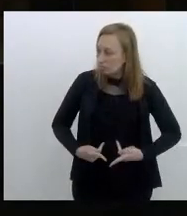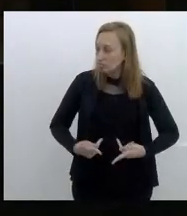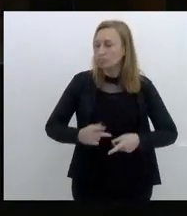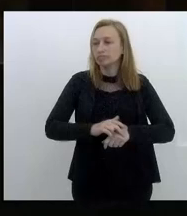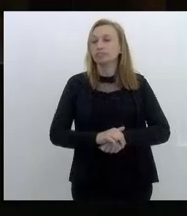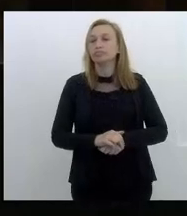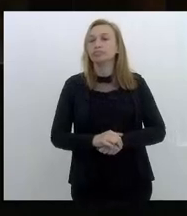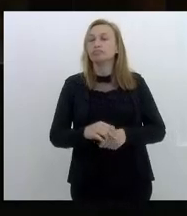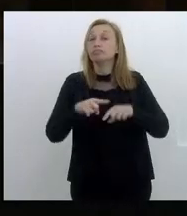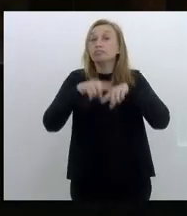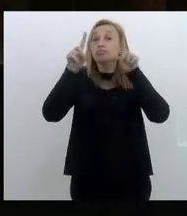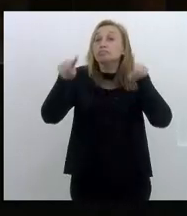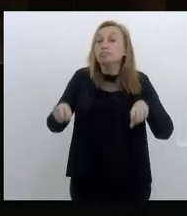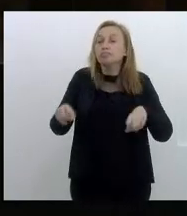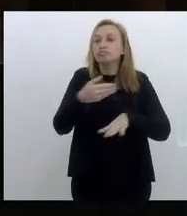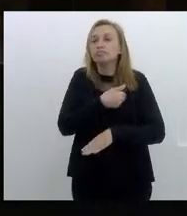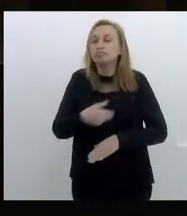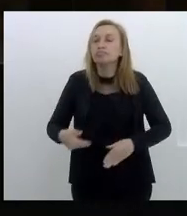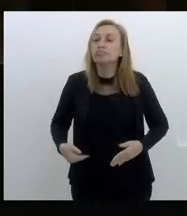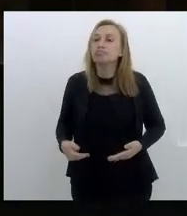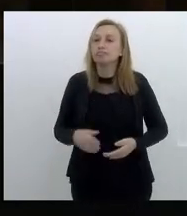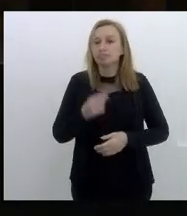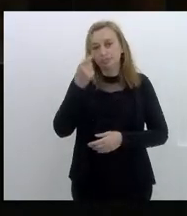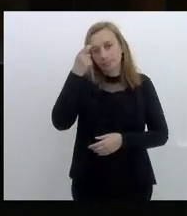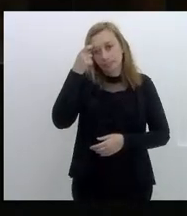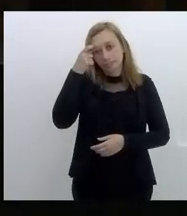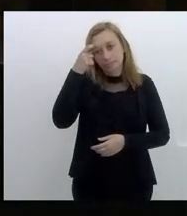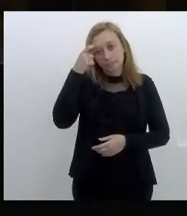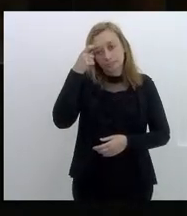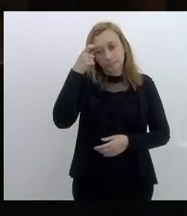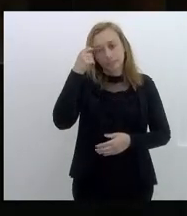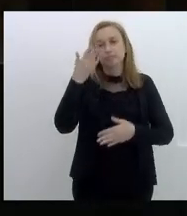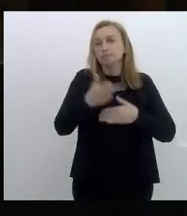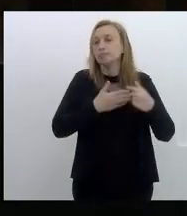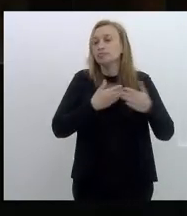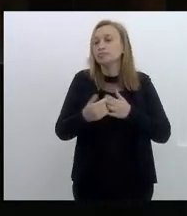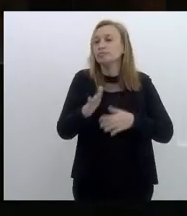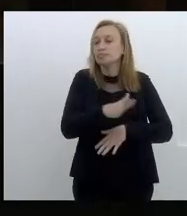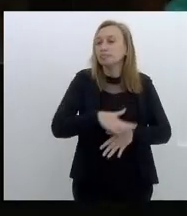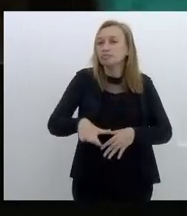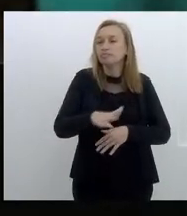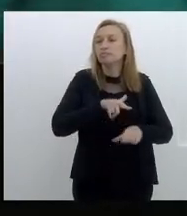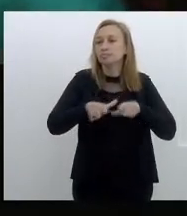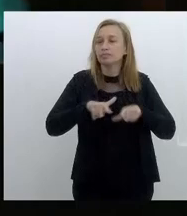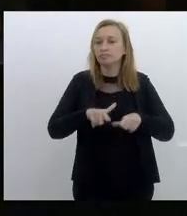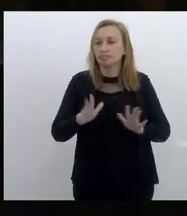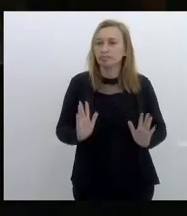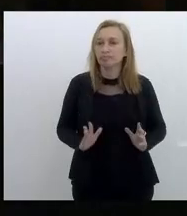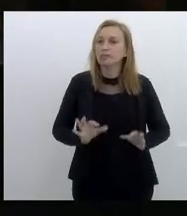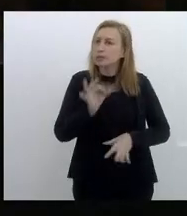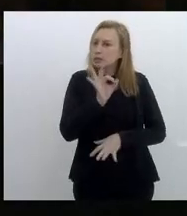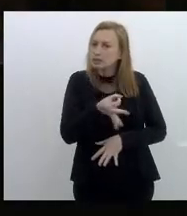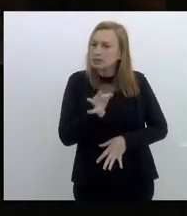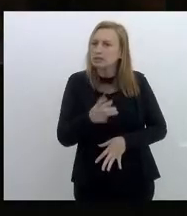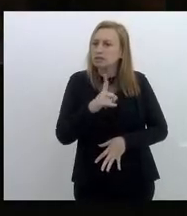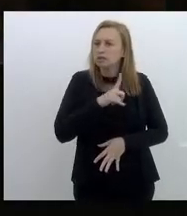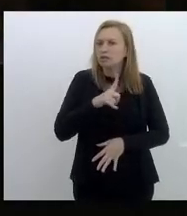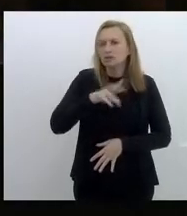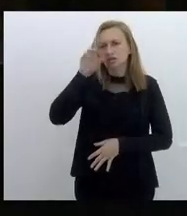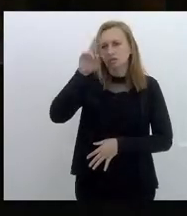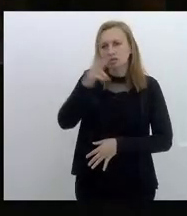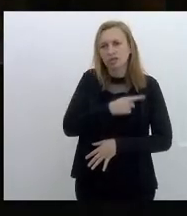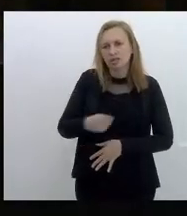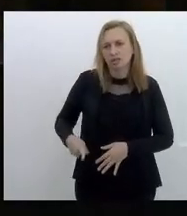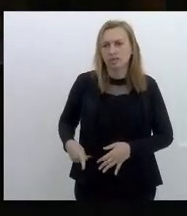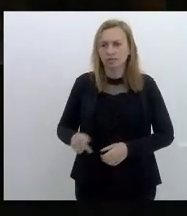dos Servidores das servidoras públicas seja em qualquer espaço que tiver eu tenho certeza senhor